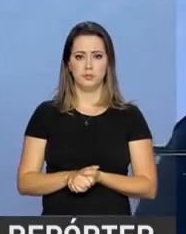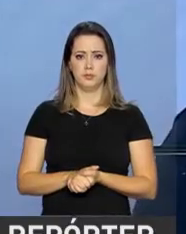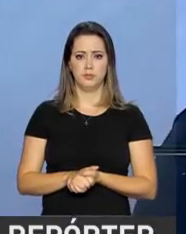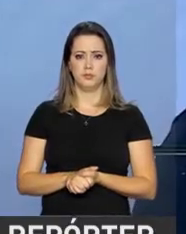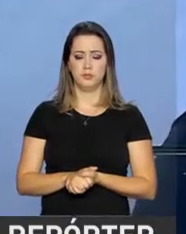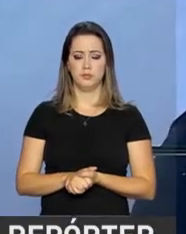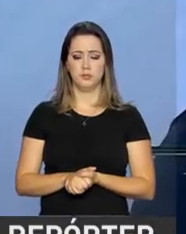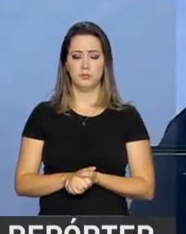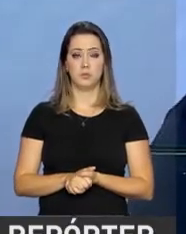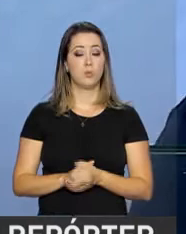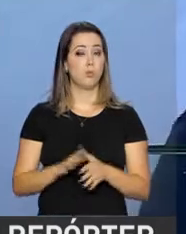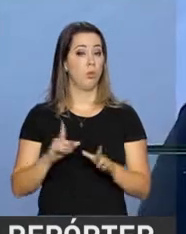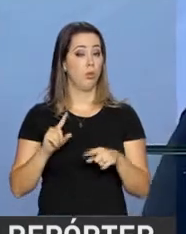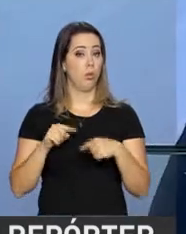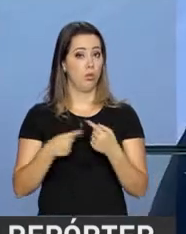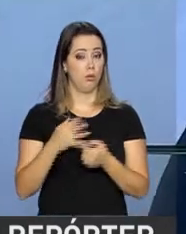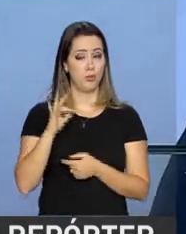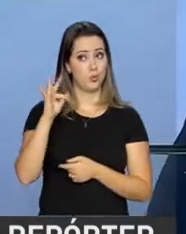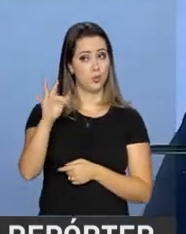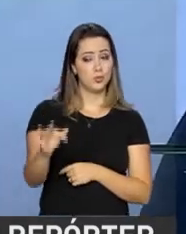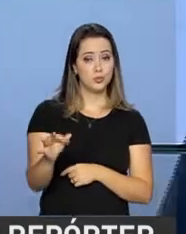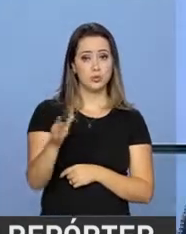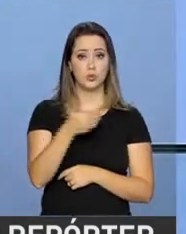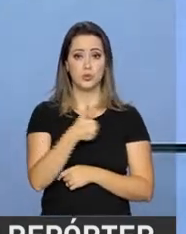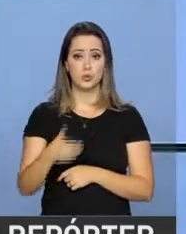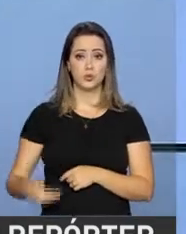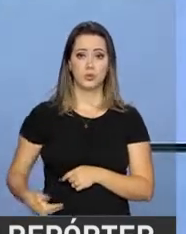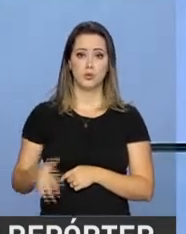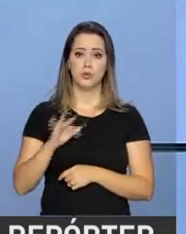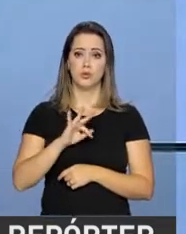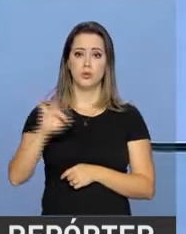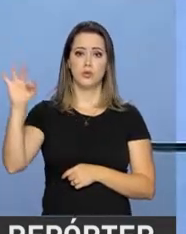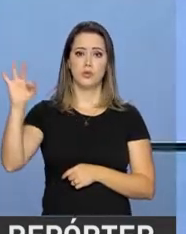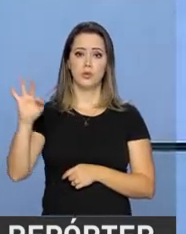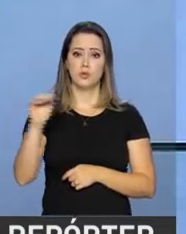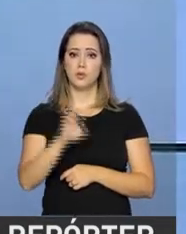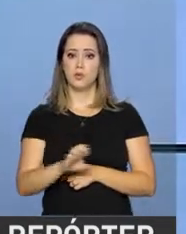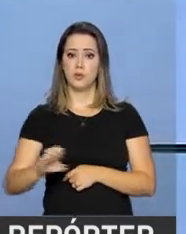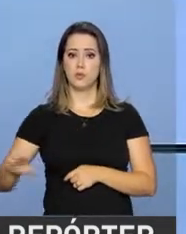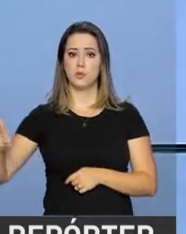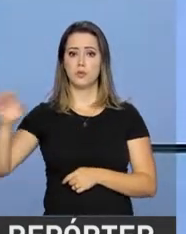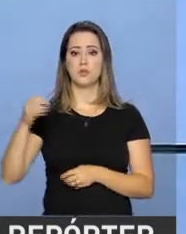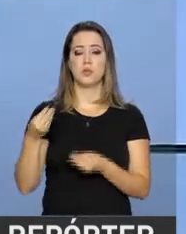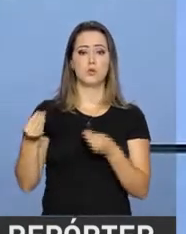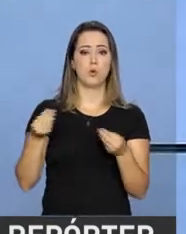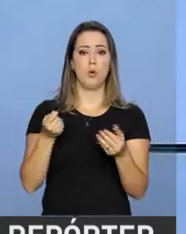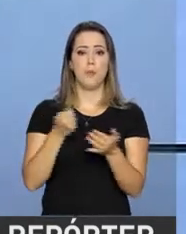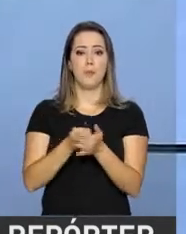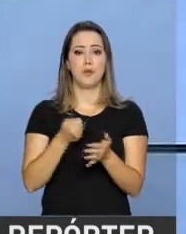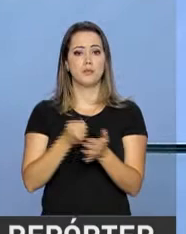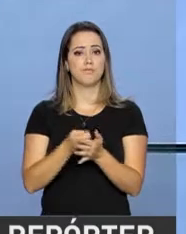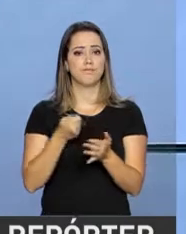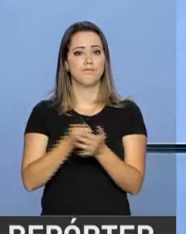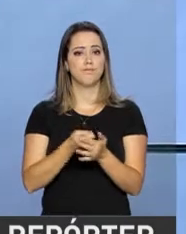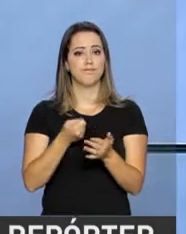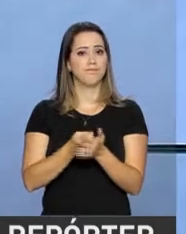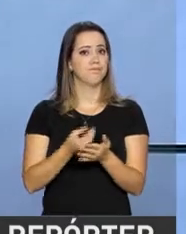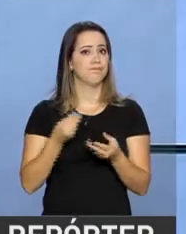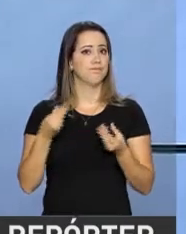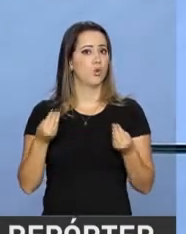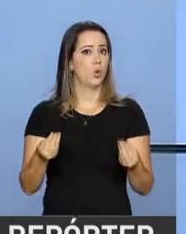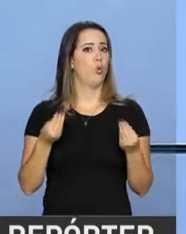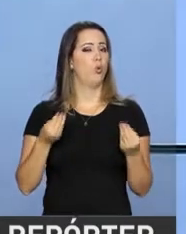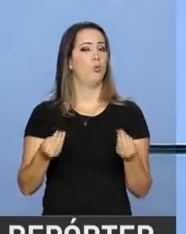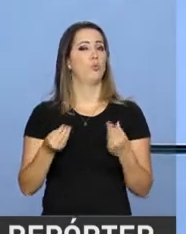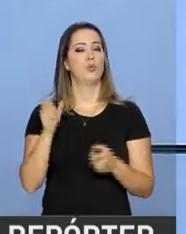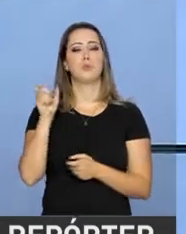Num dado momento, a União Federal, os estados, não vão ter como pagar o aposentado, não vão